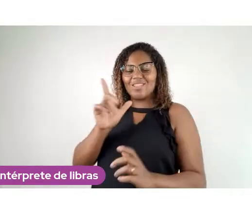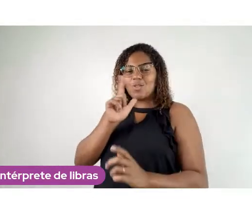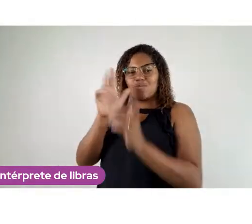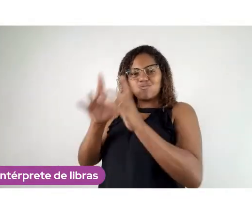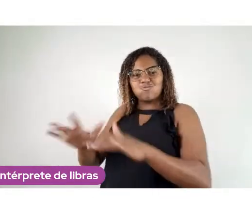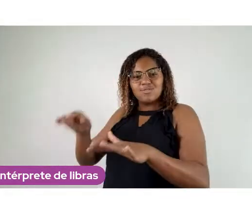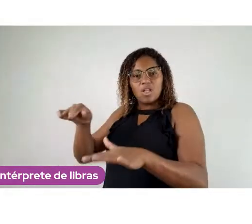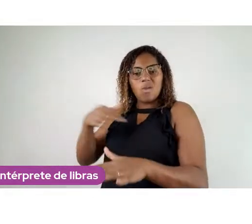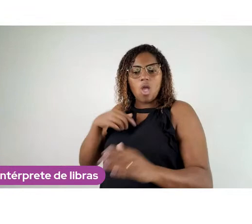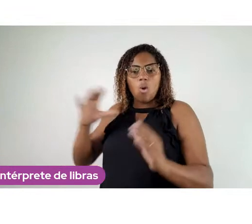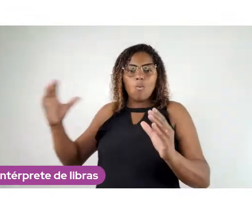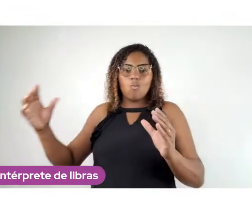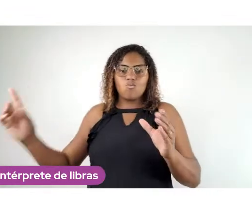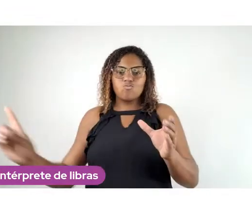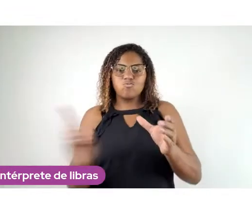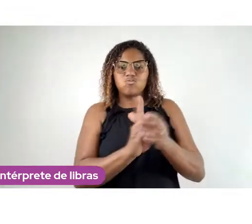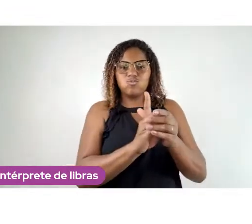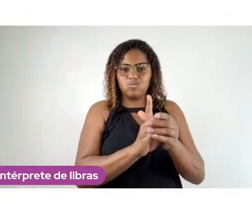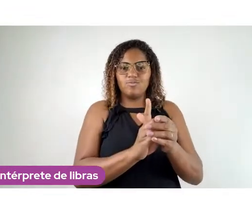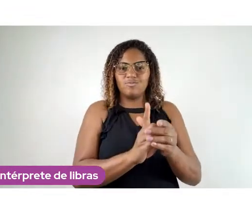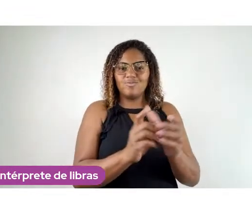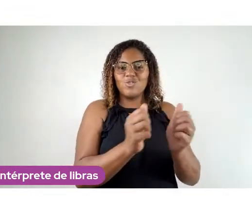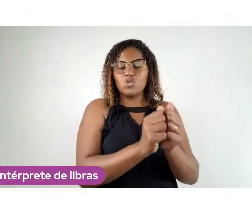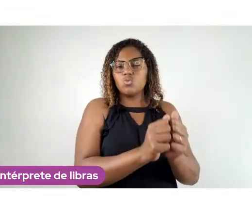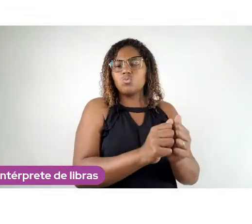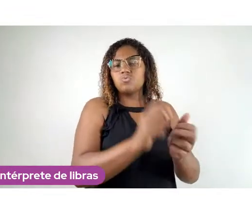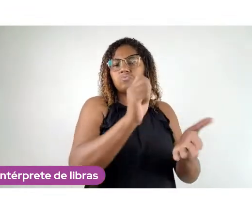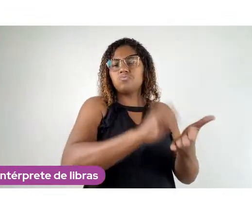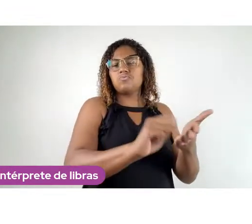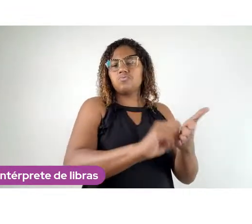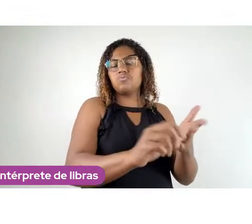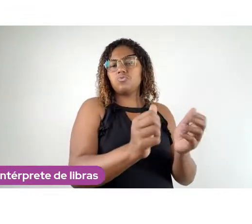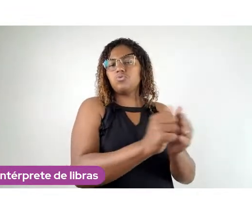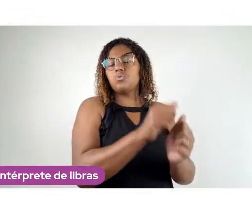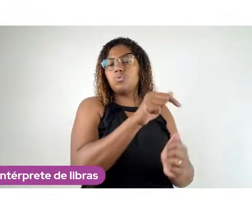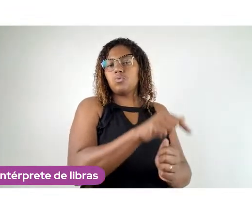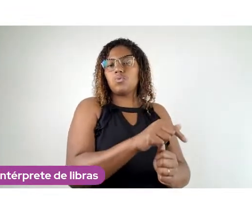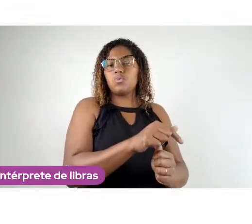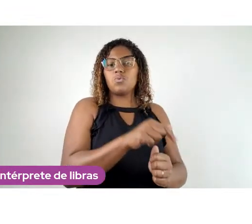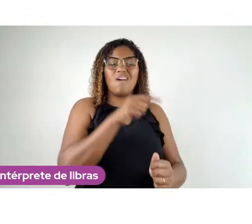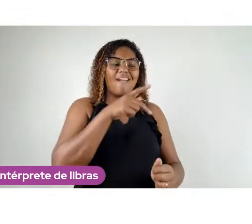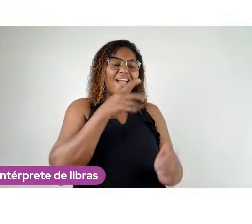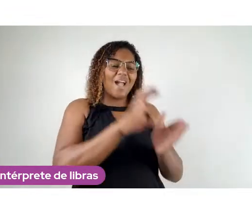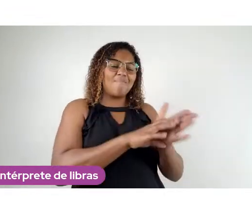parte do capítulo que tratou sobre o que a gente chama de